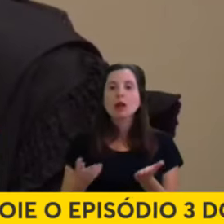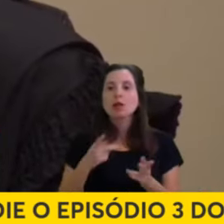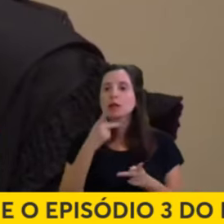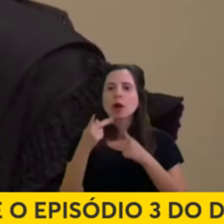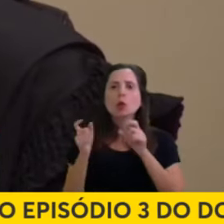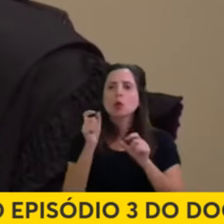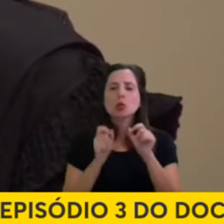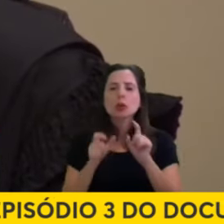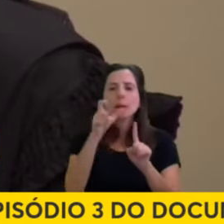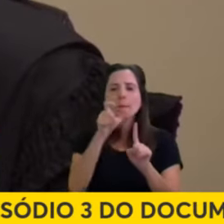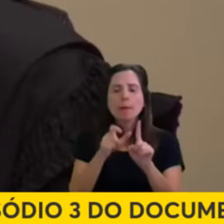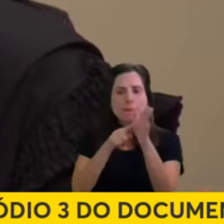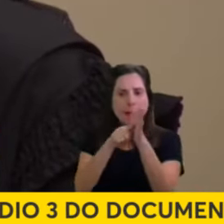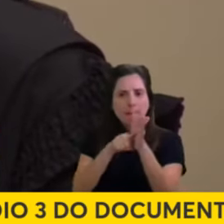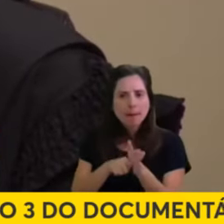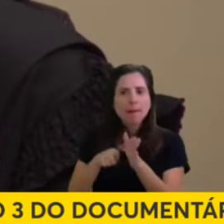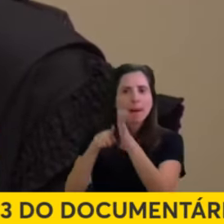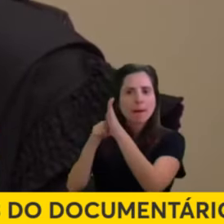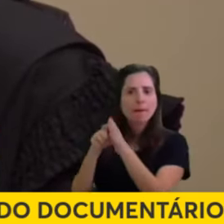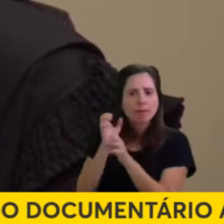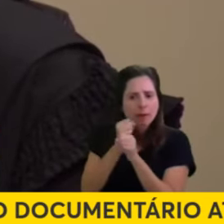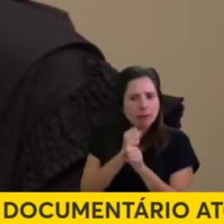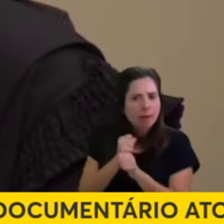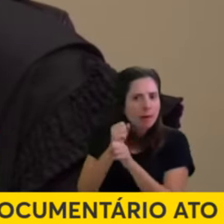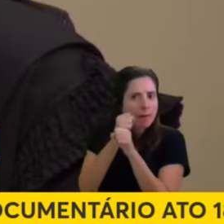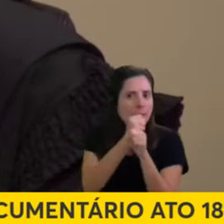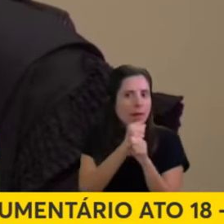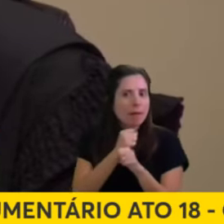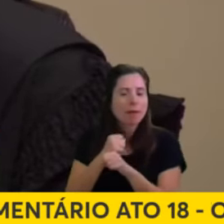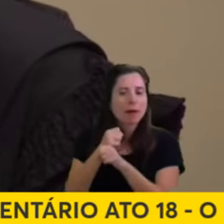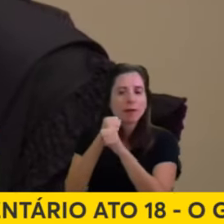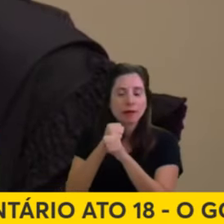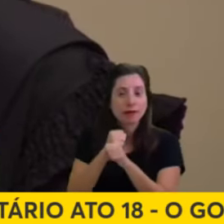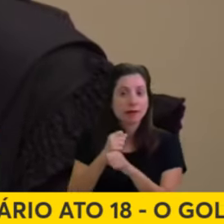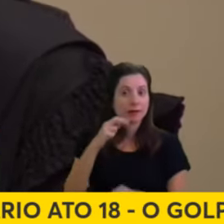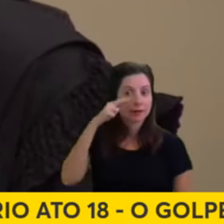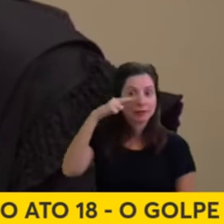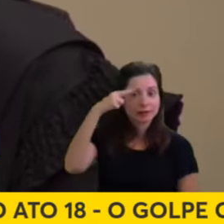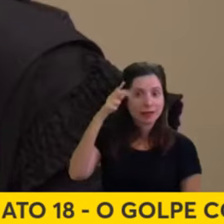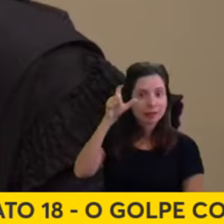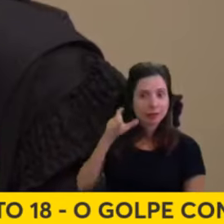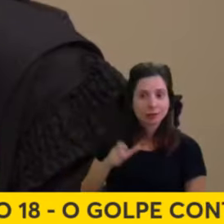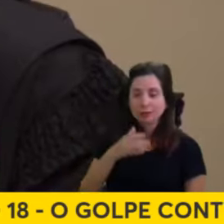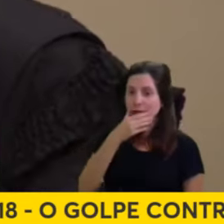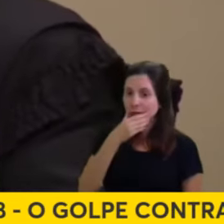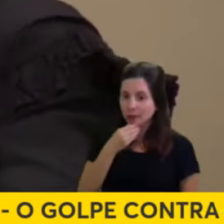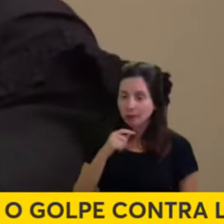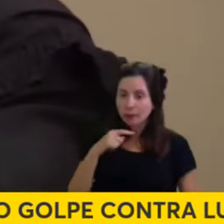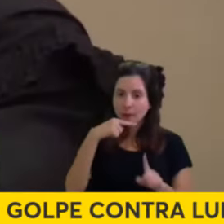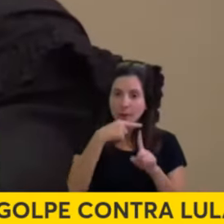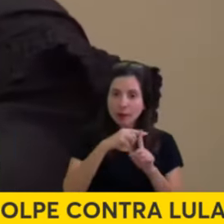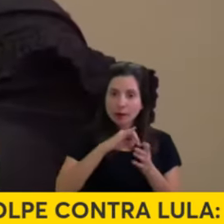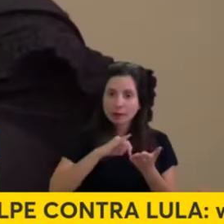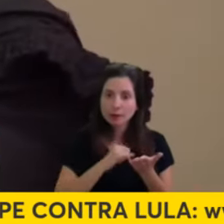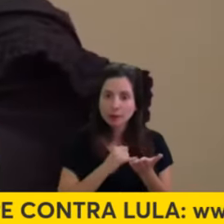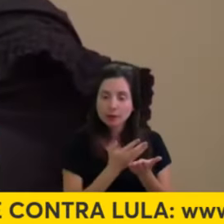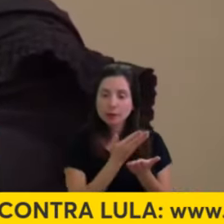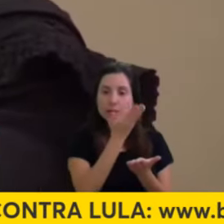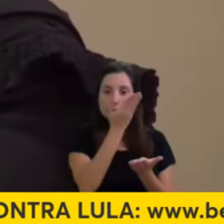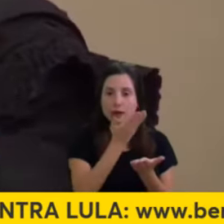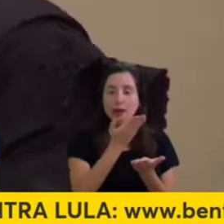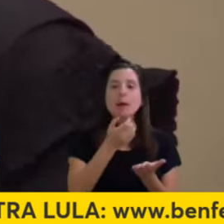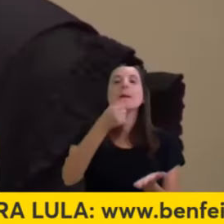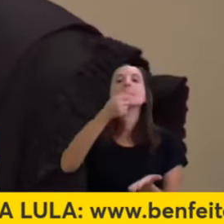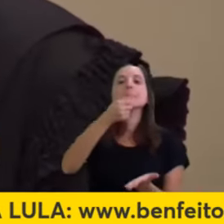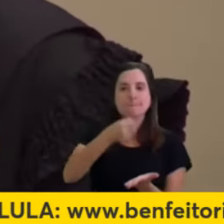investig Anes computar em seus cálculos as remunerações percebidas por Sérgio moro além de encargos tributários e previdenciários pagos pelo